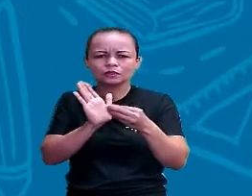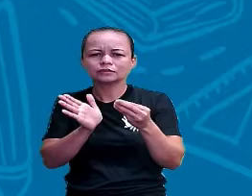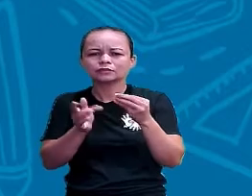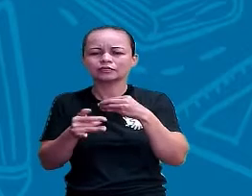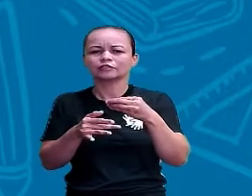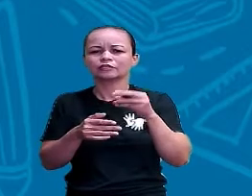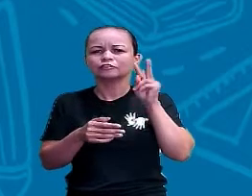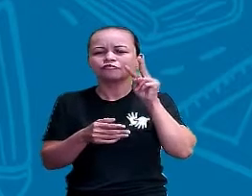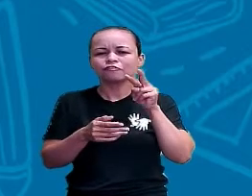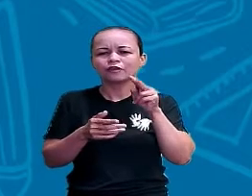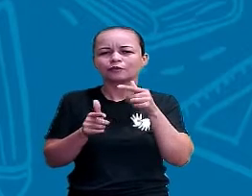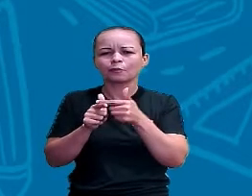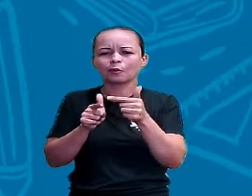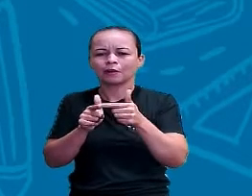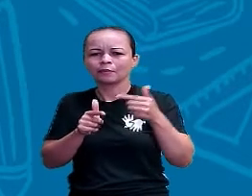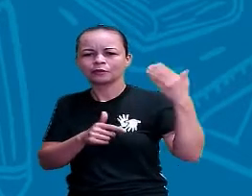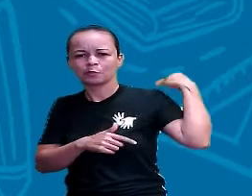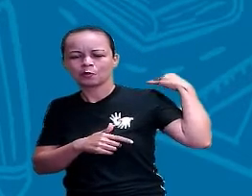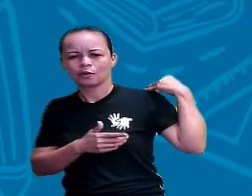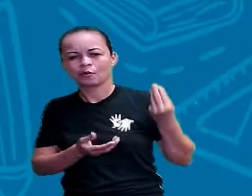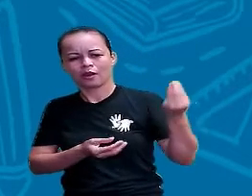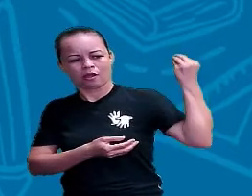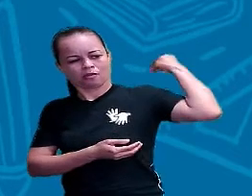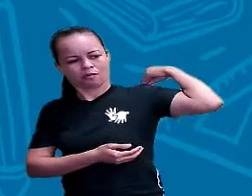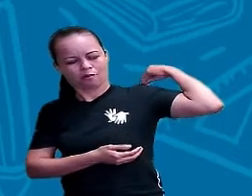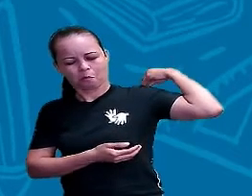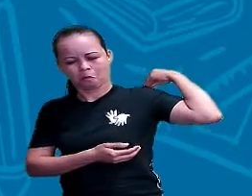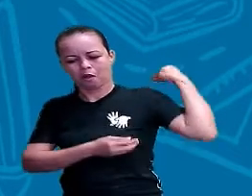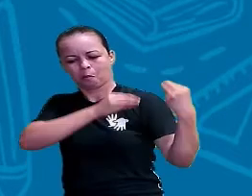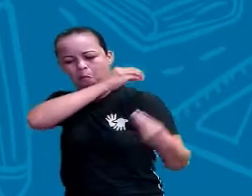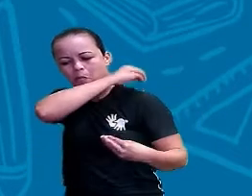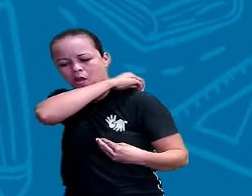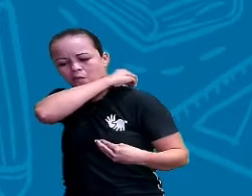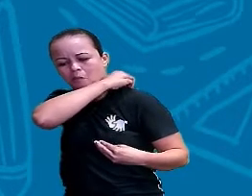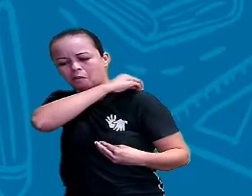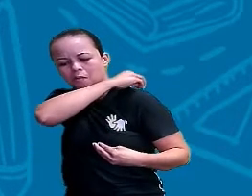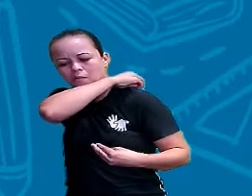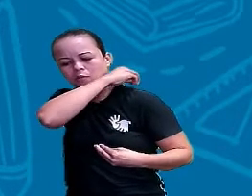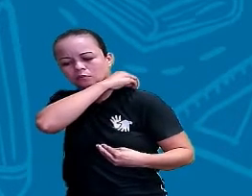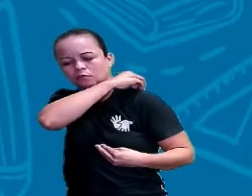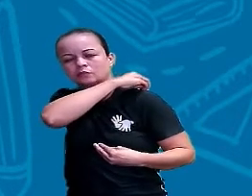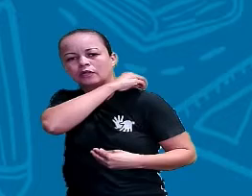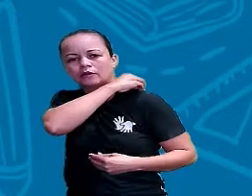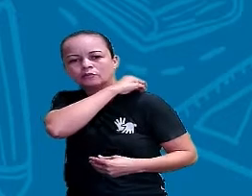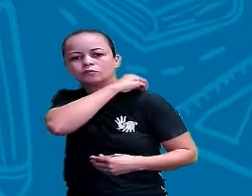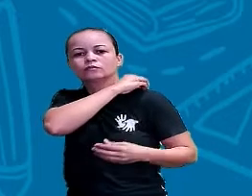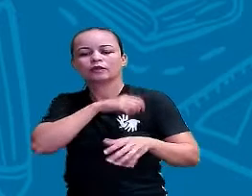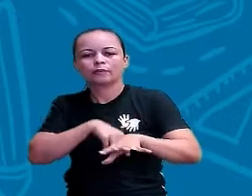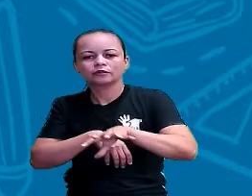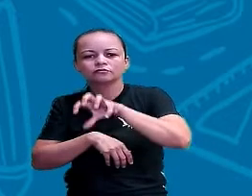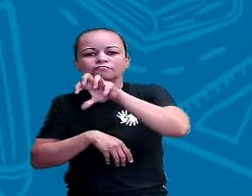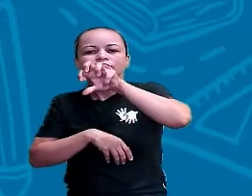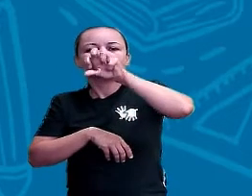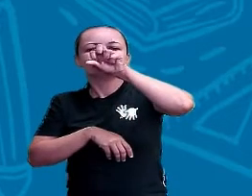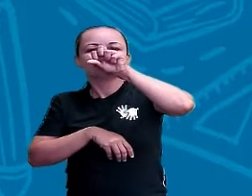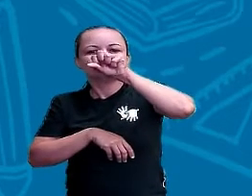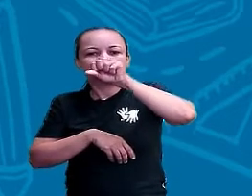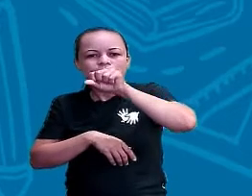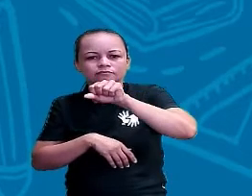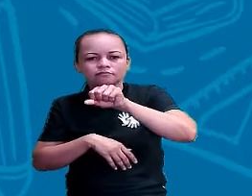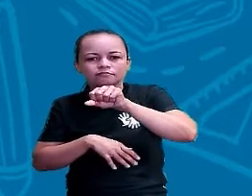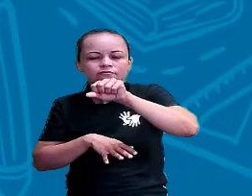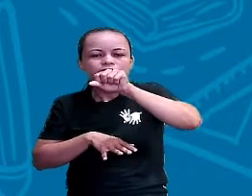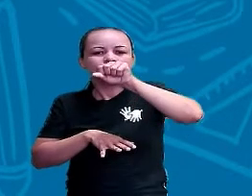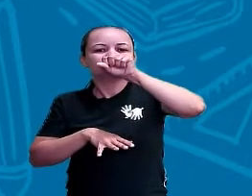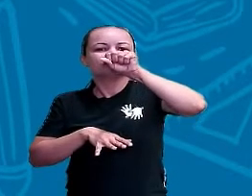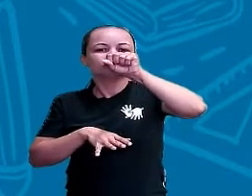nosso pulmão, ele vai e coloca aqui nas nossas costas, tá certo? E pede para você inspirar e expirar, para ele ver